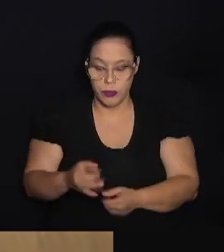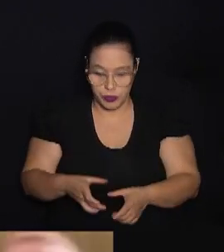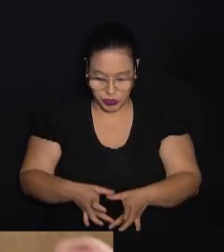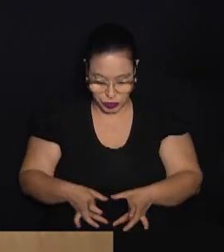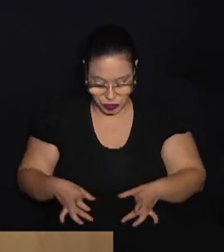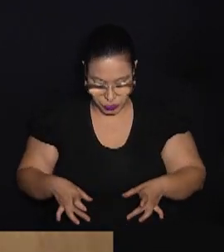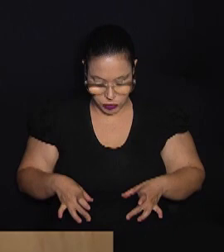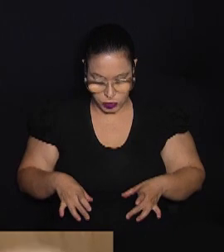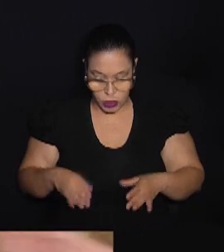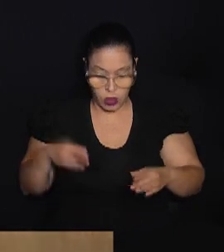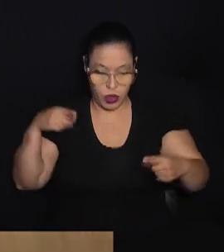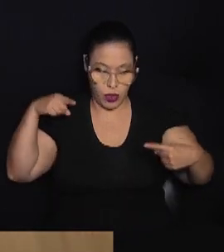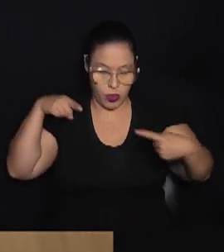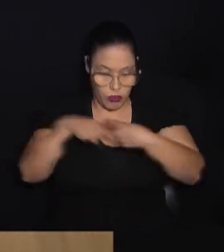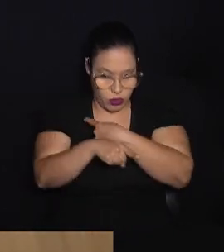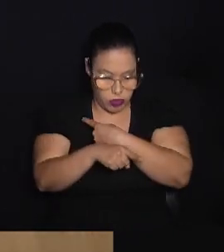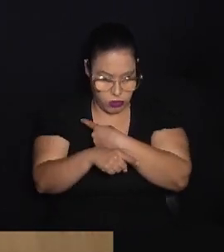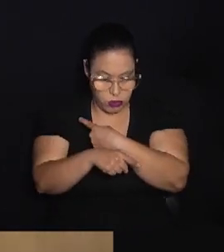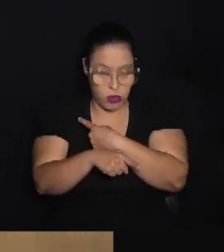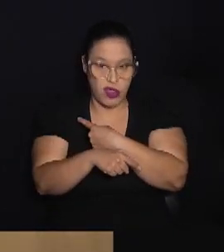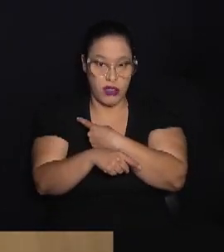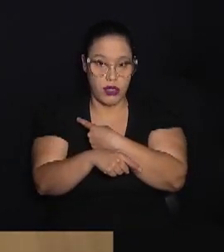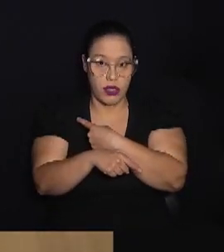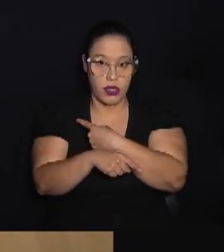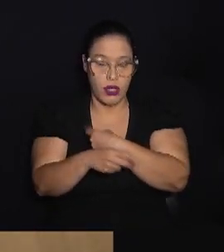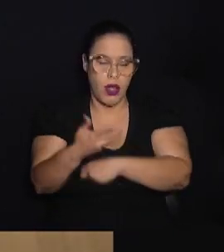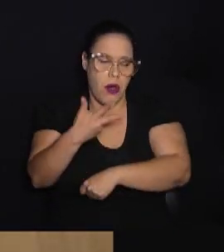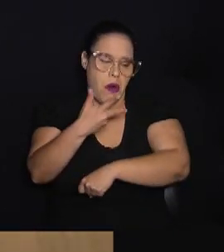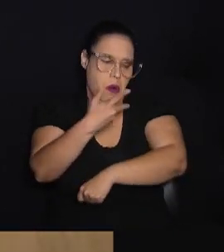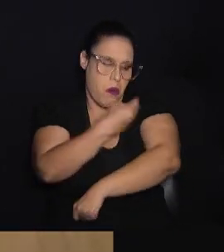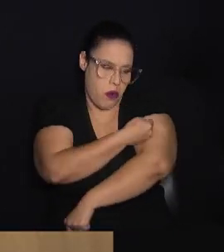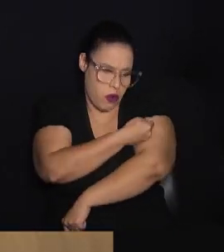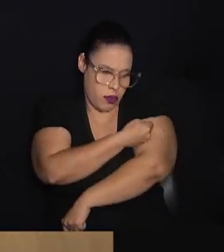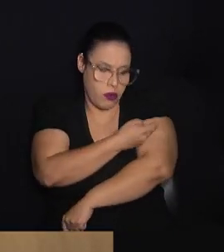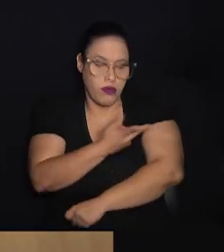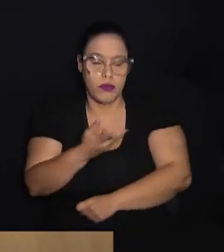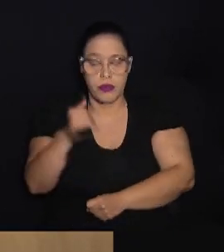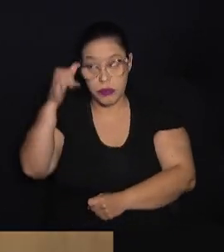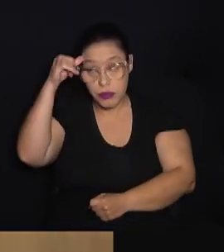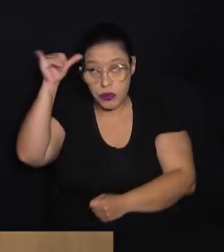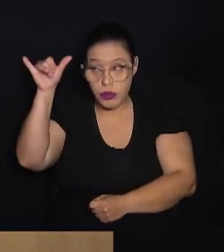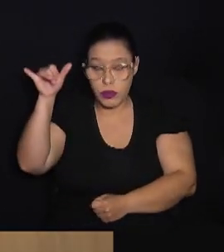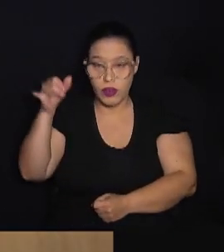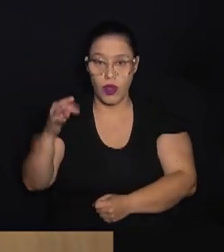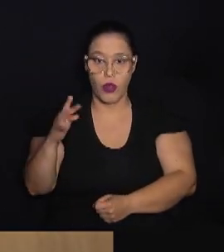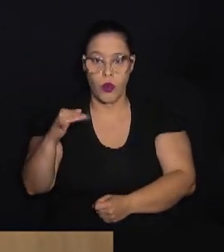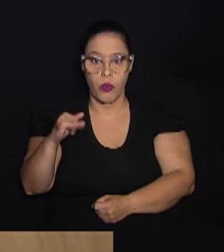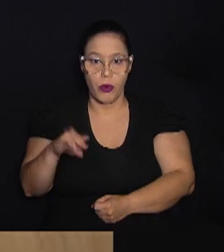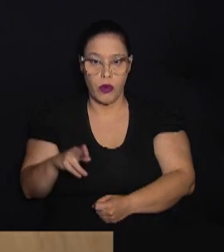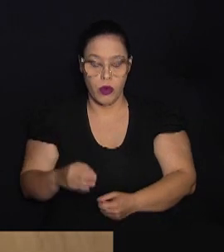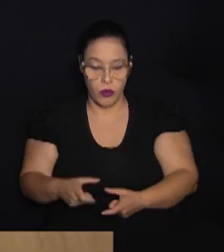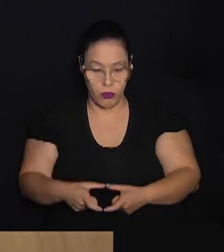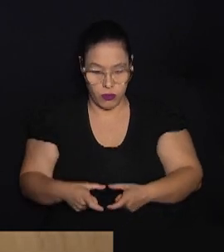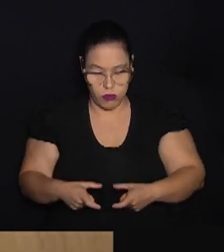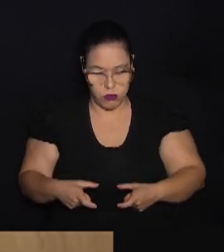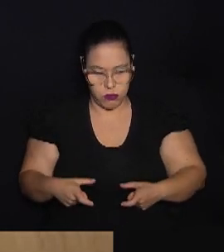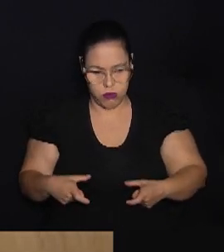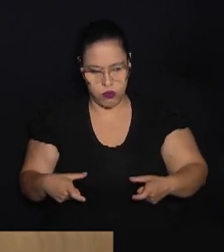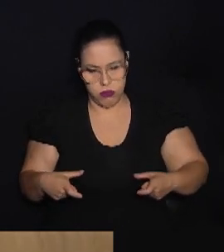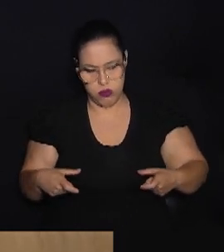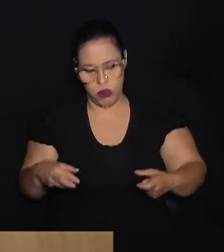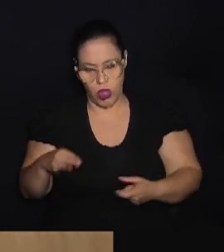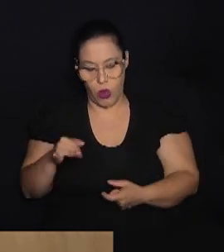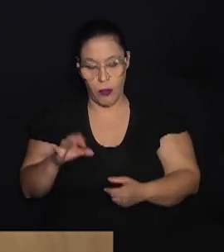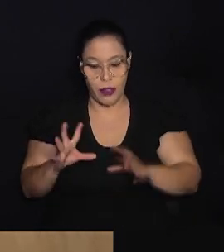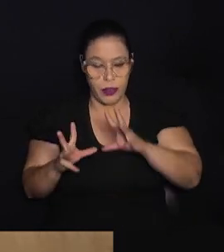está indo na contramão, está descendo pela vacinação, pela prevenção, o tumor de endométrio está aumentando essa incidência